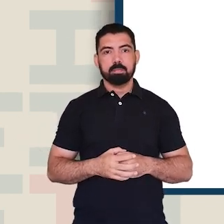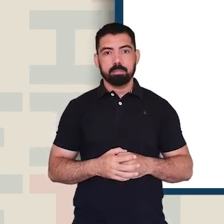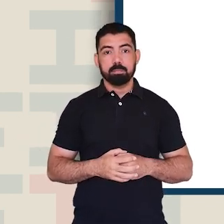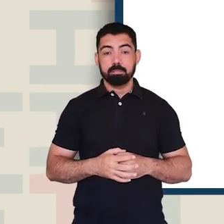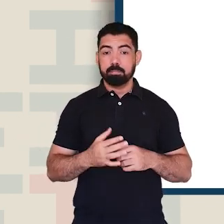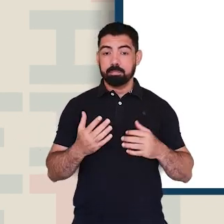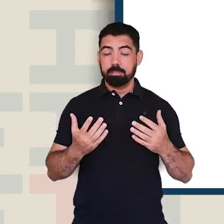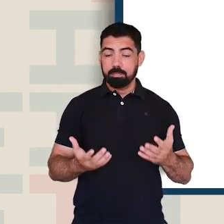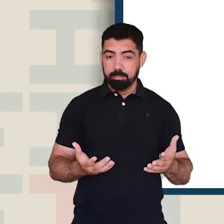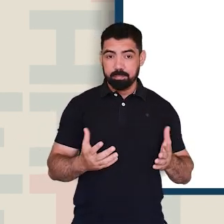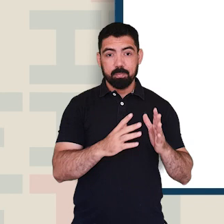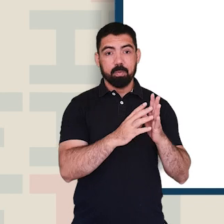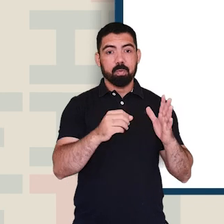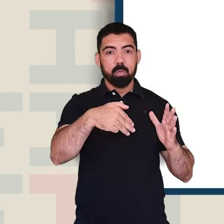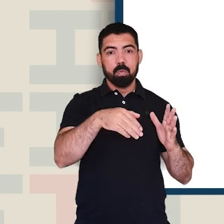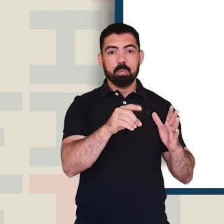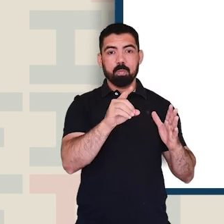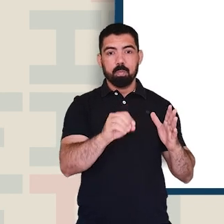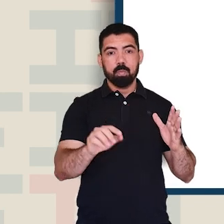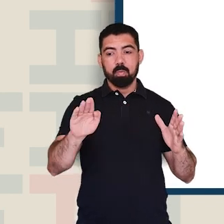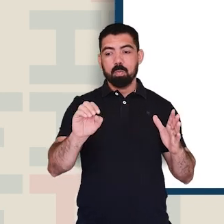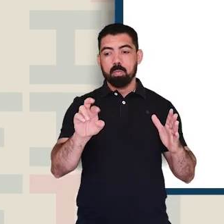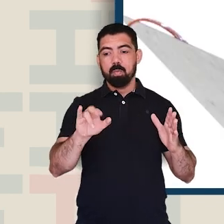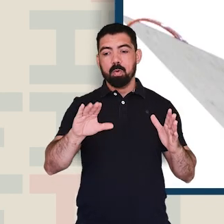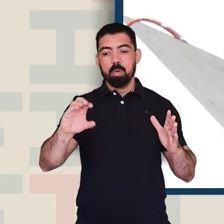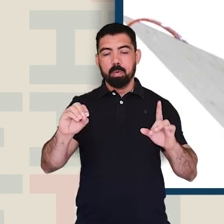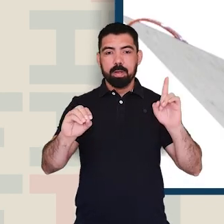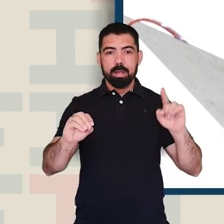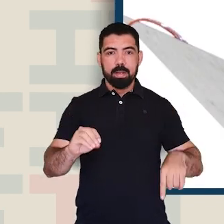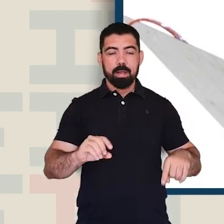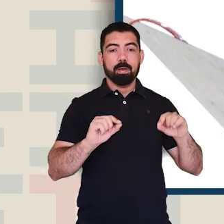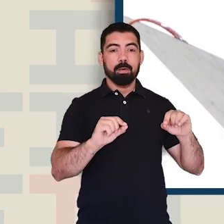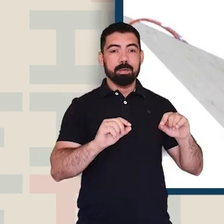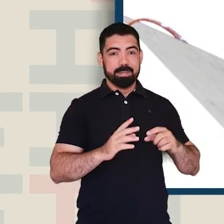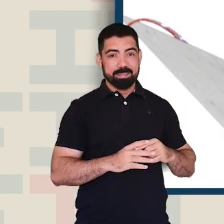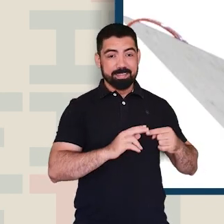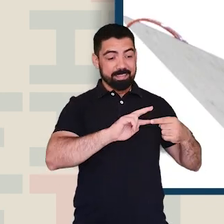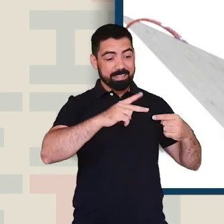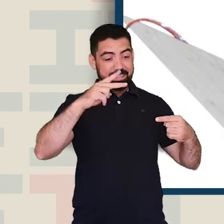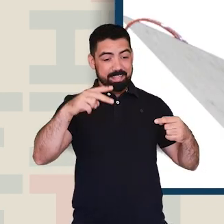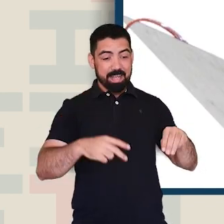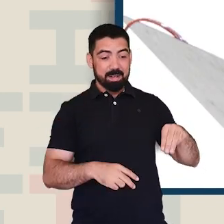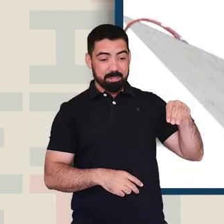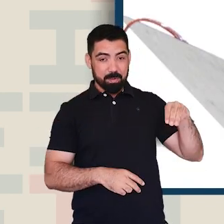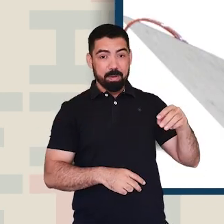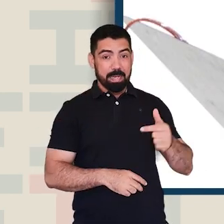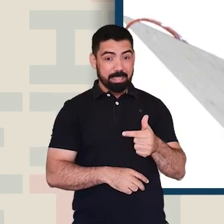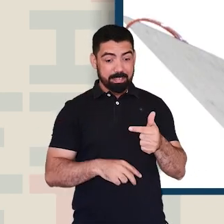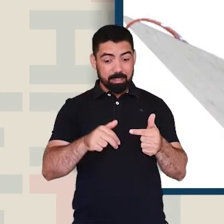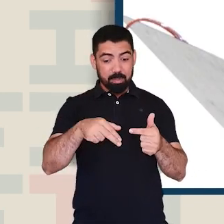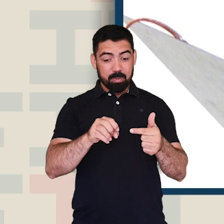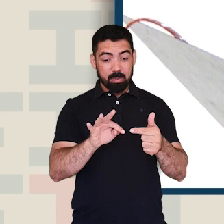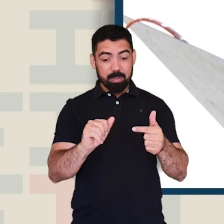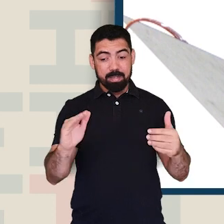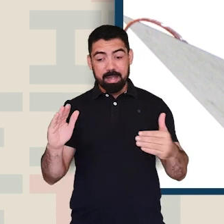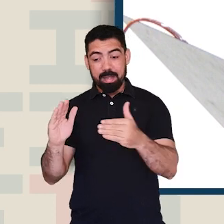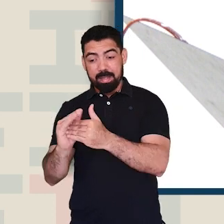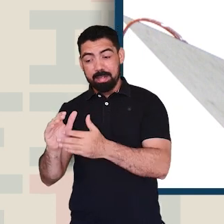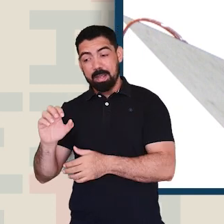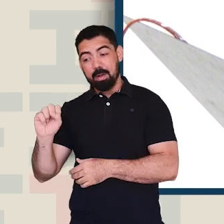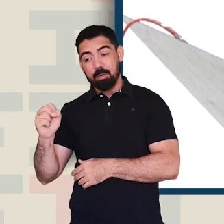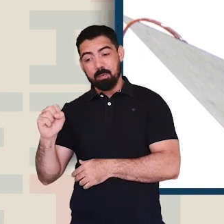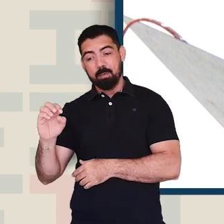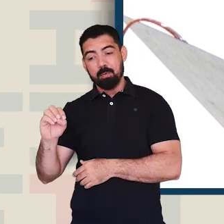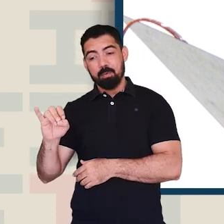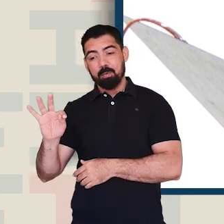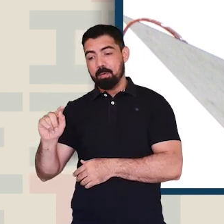Então, o modo dórico, ele é nada mais do que a escala maior tocada da segunda nota até a segunda nota